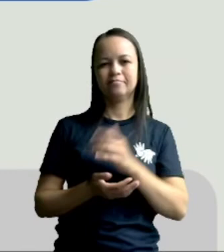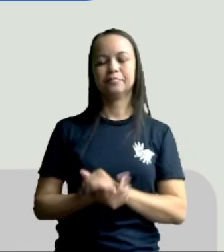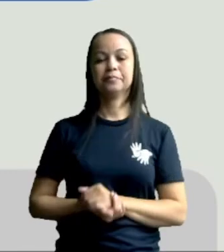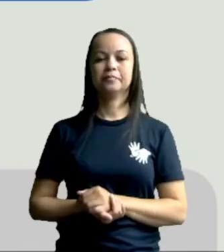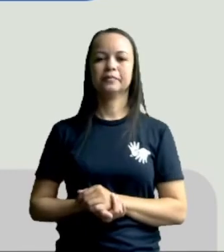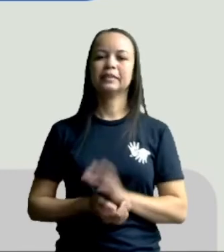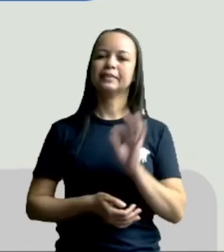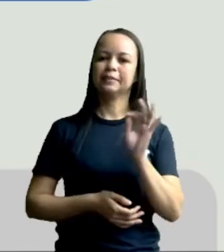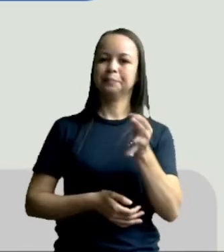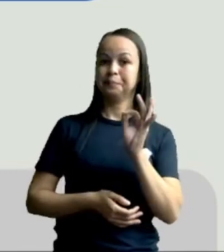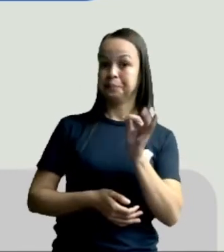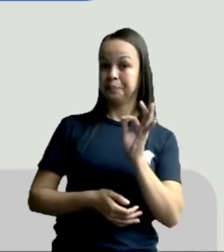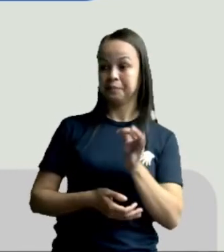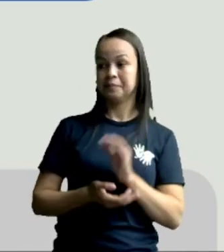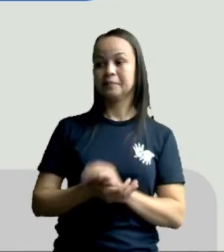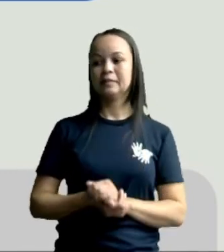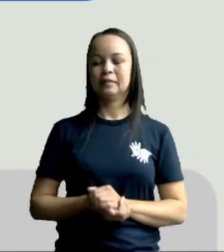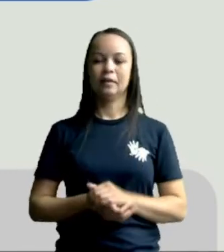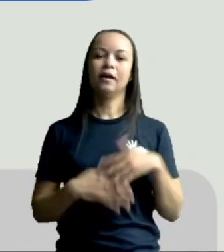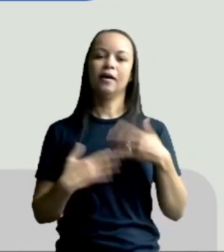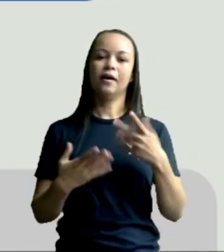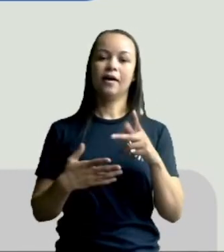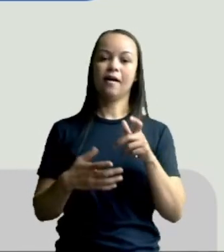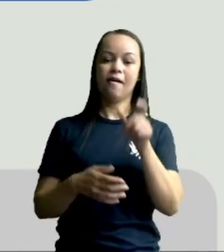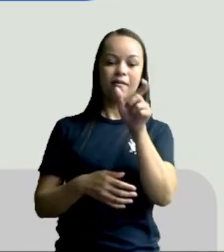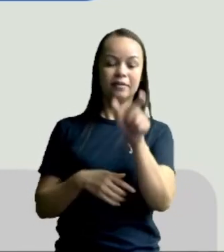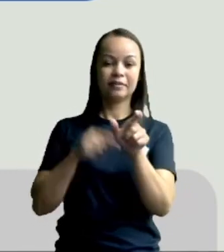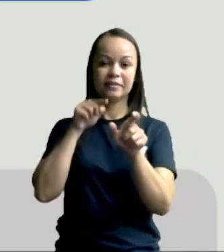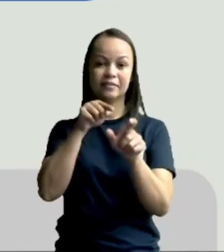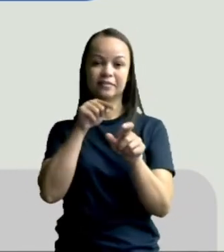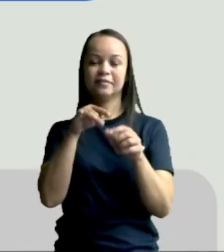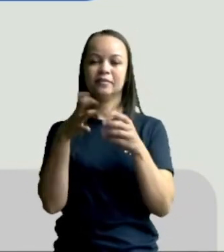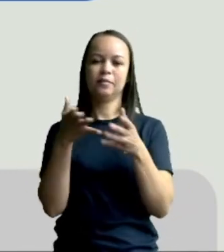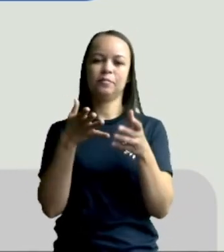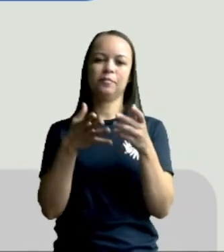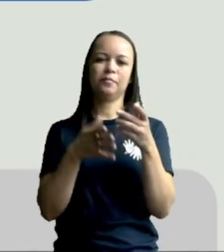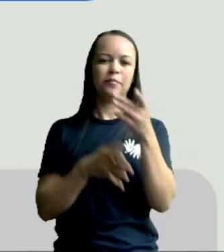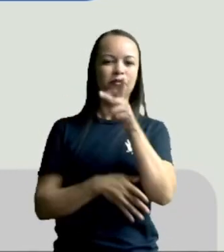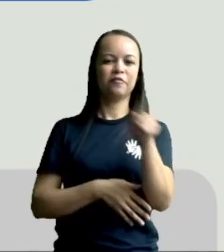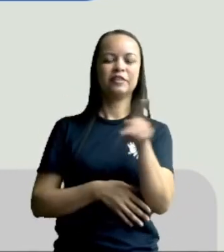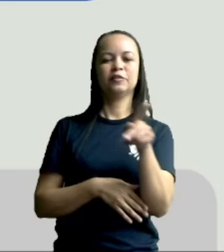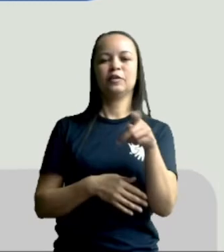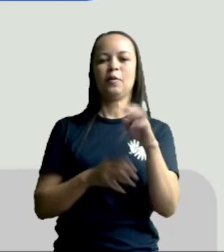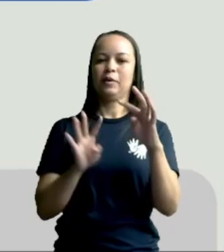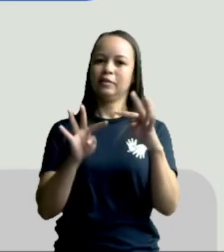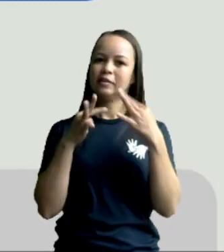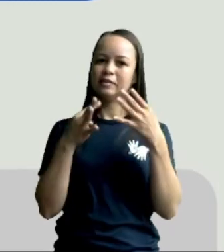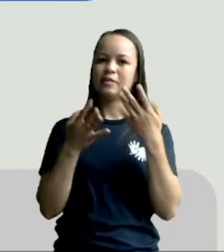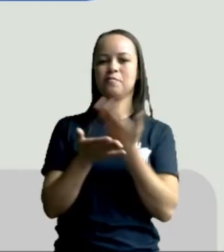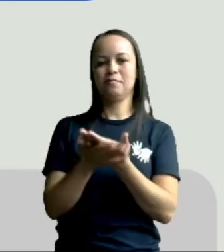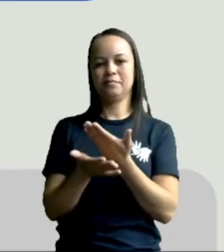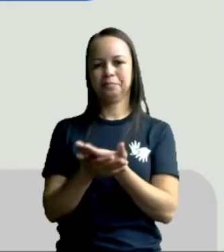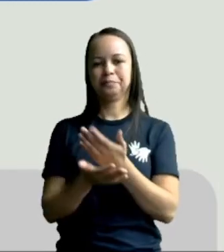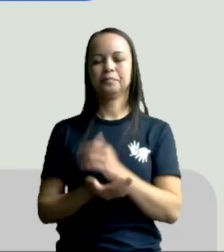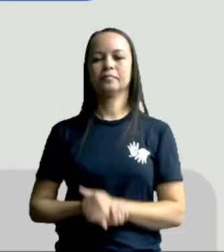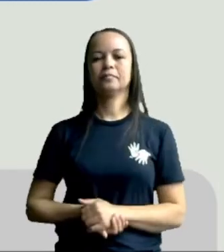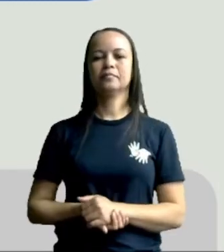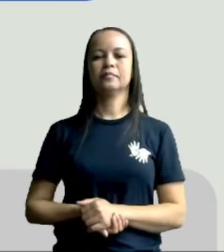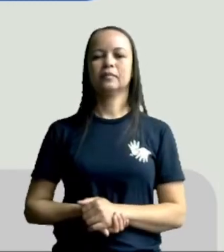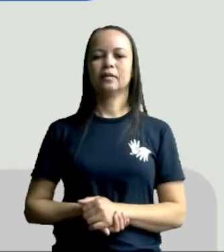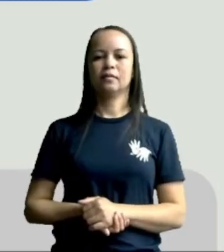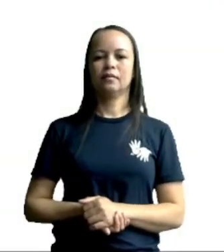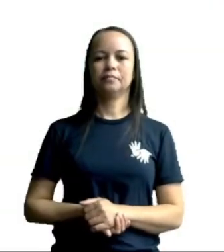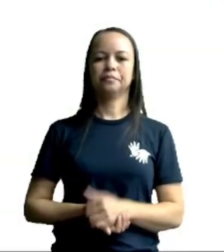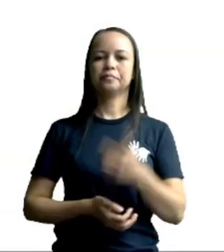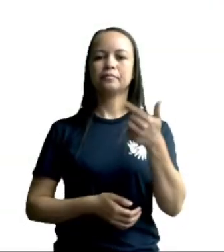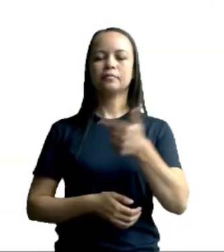gente, exatamente. Ah, foi esse, tia Raquel, sabia. Porque aí eu prestei atenção à aula, tá certo? Vamos para a